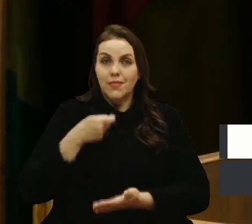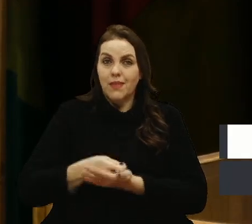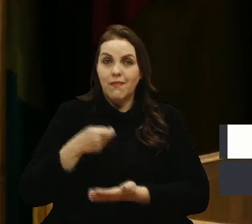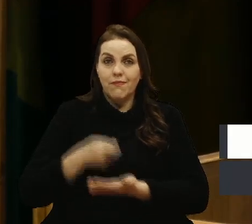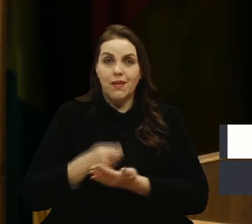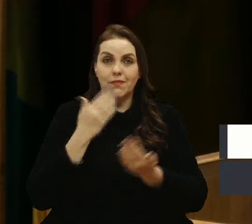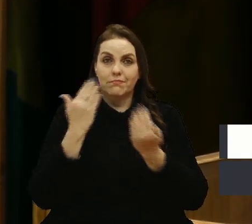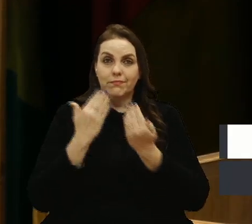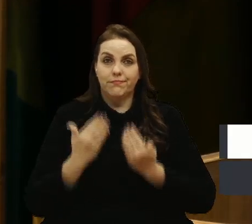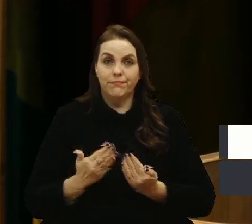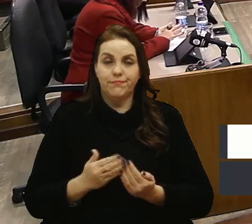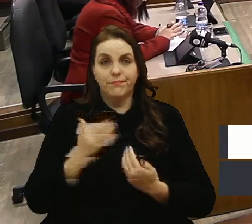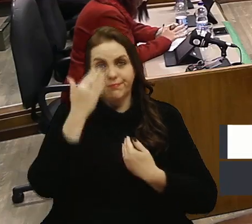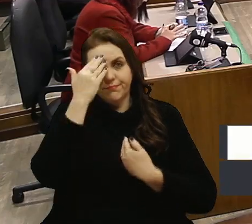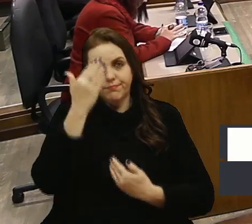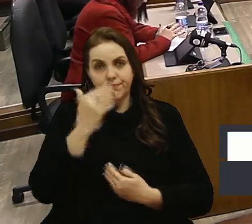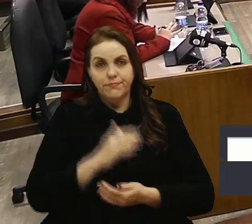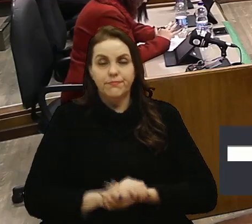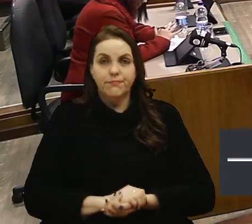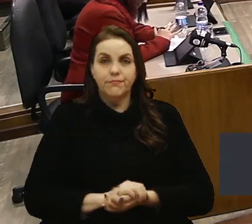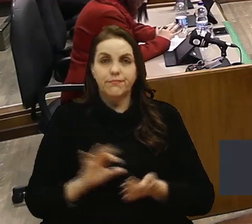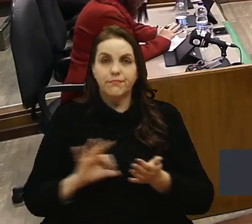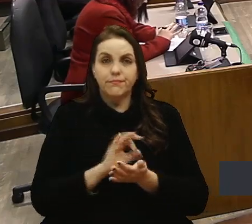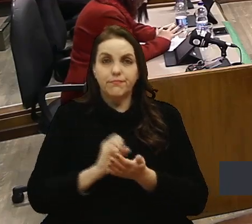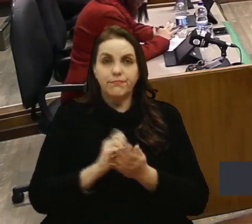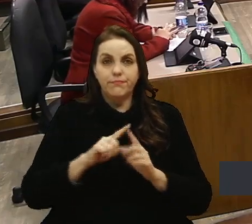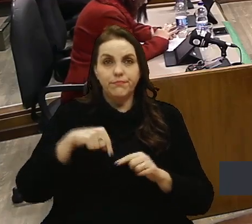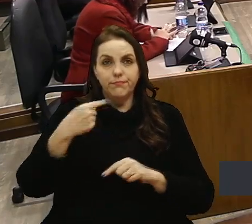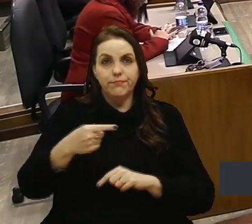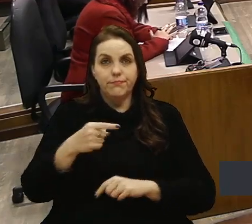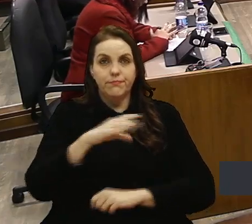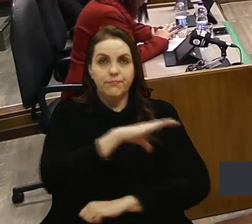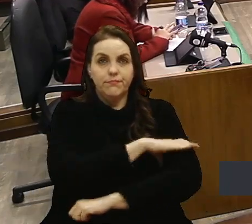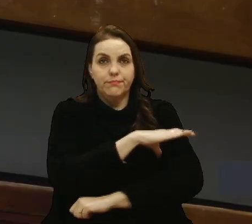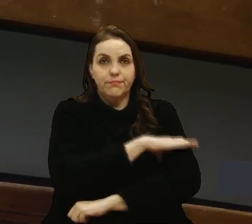Muito obrigado. Próximo inscrito, vereador Capitão Ramon, em discussão da tribuna.